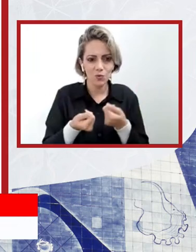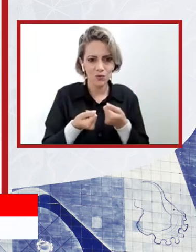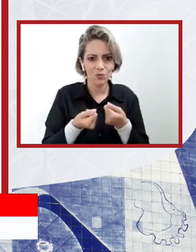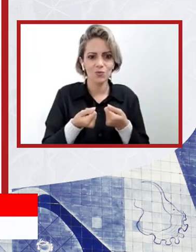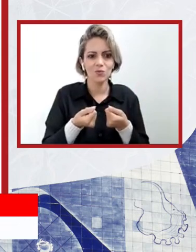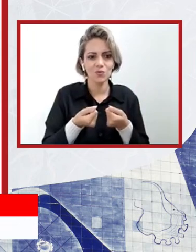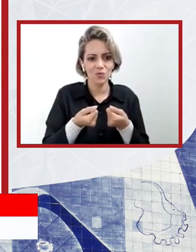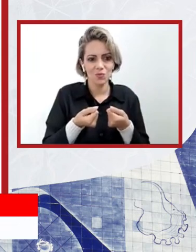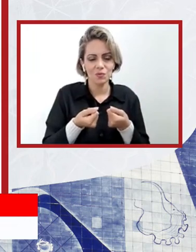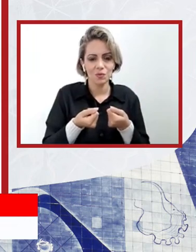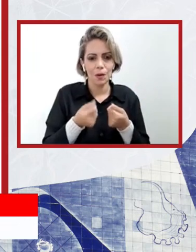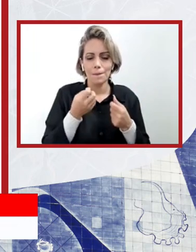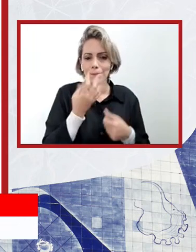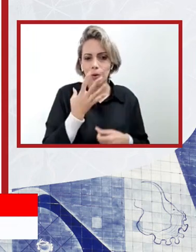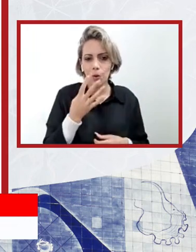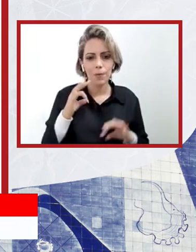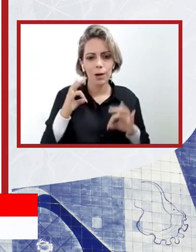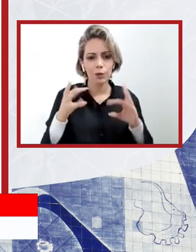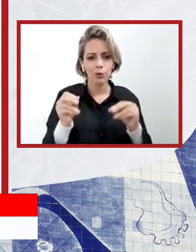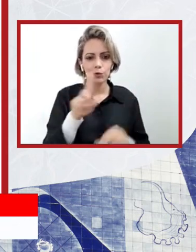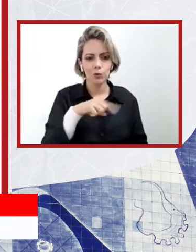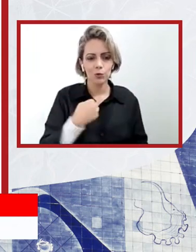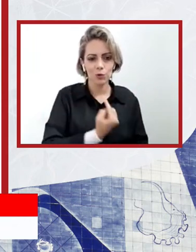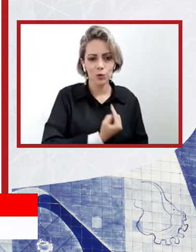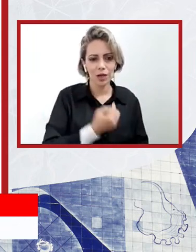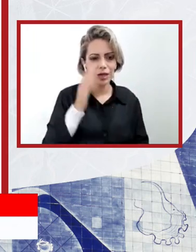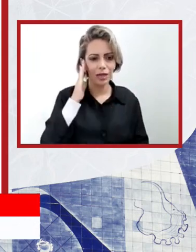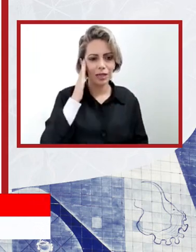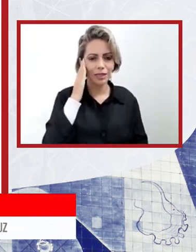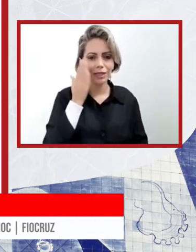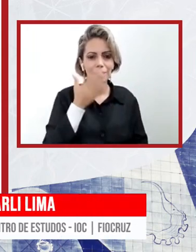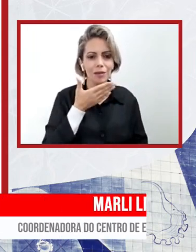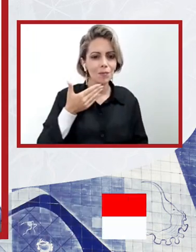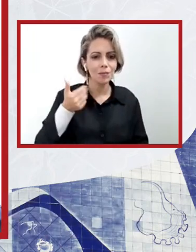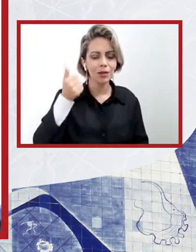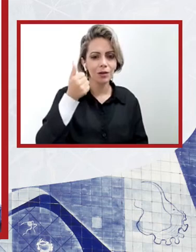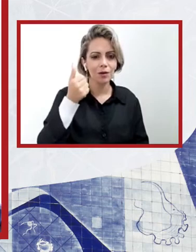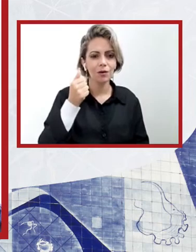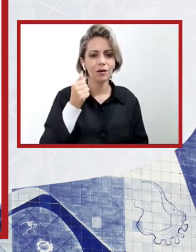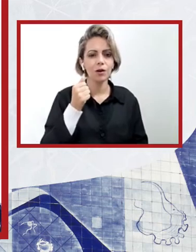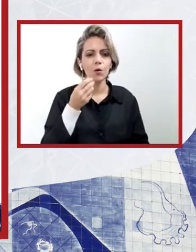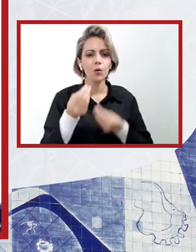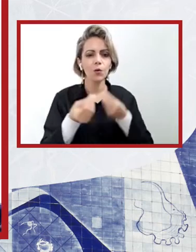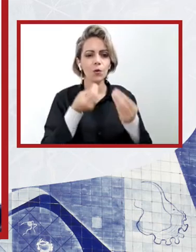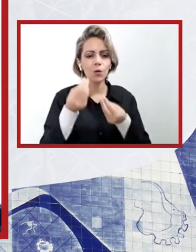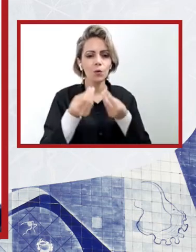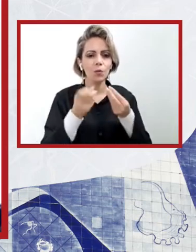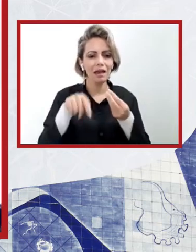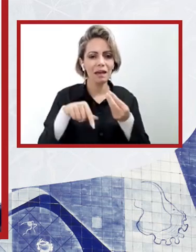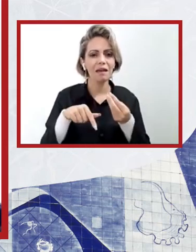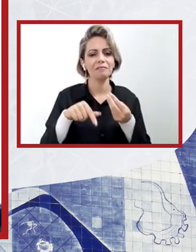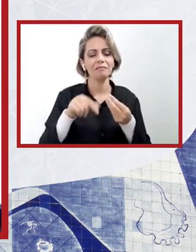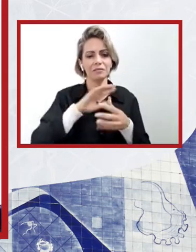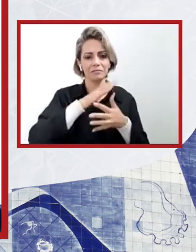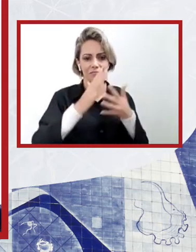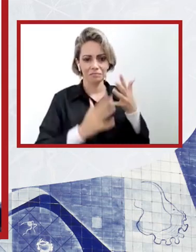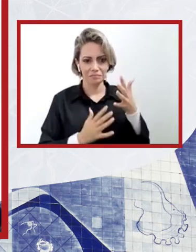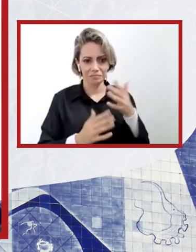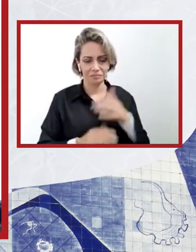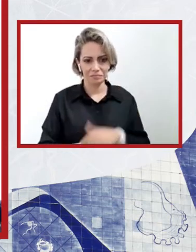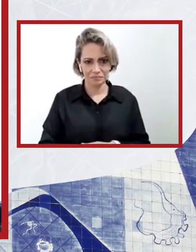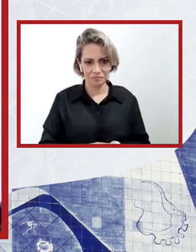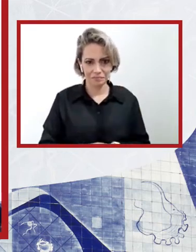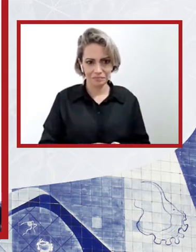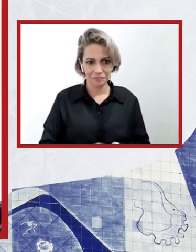e bons para todos nós entendermos um pouco mais do que a linguagem de Libras. Né? Eu moro numa cidade, eu sou de uma